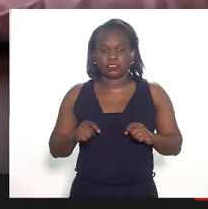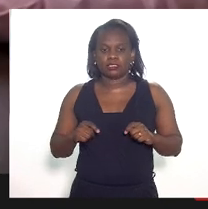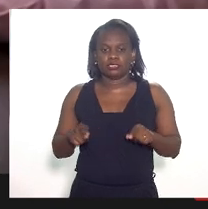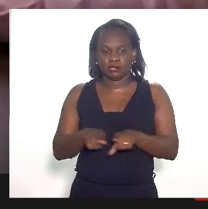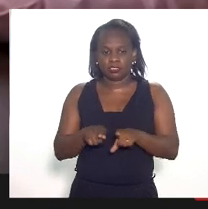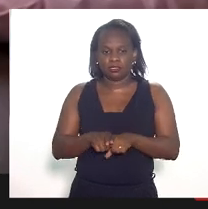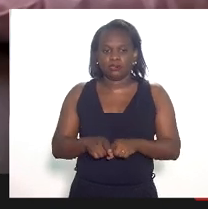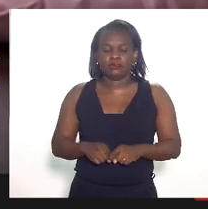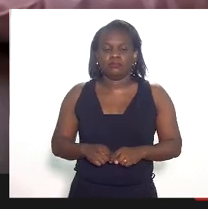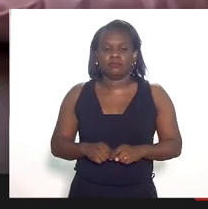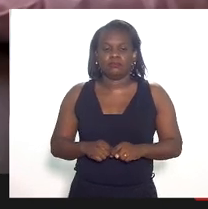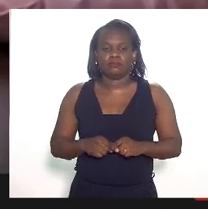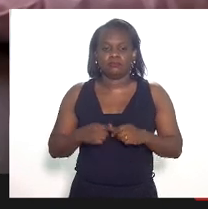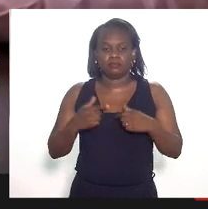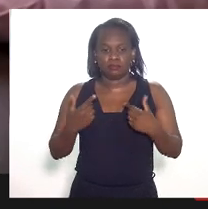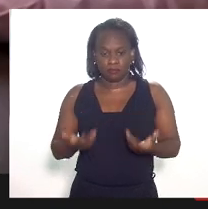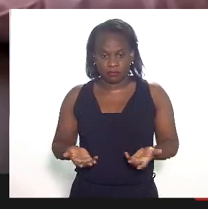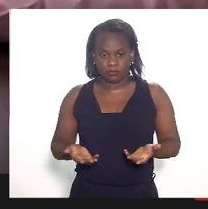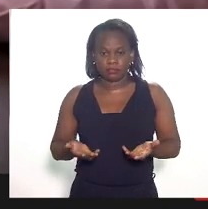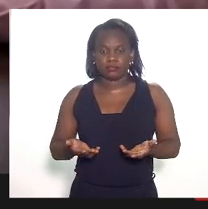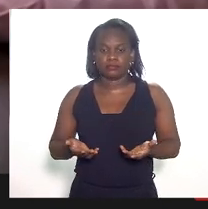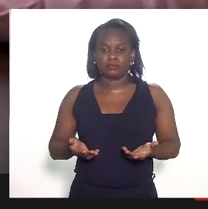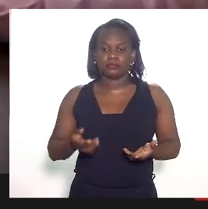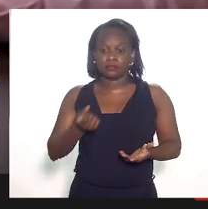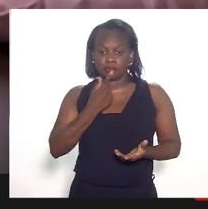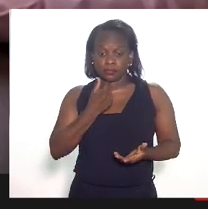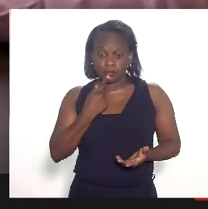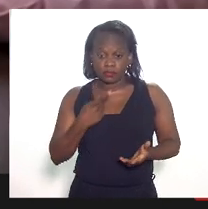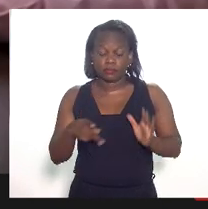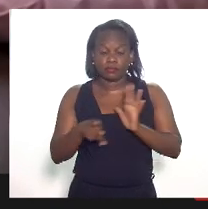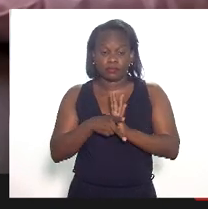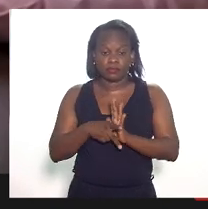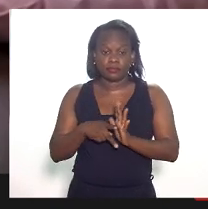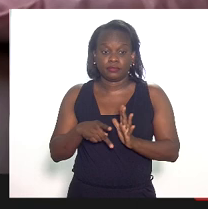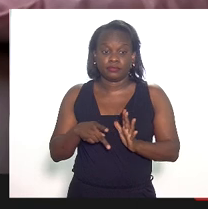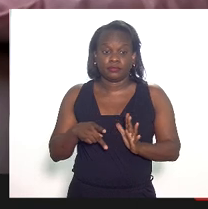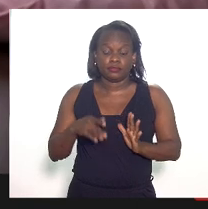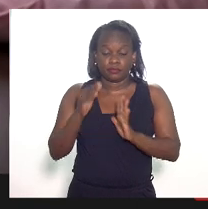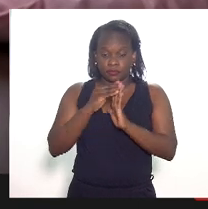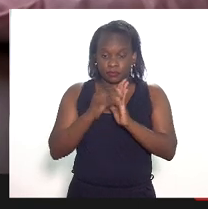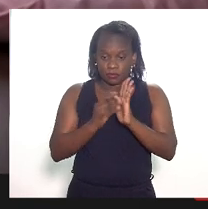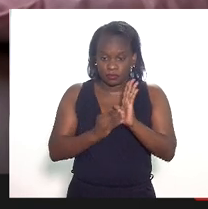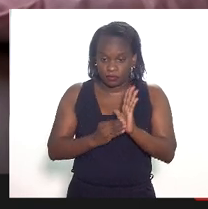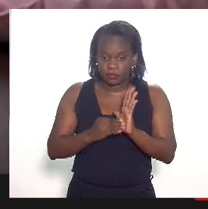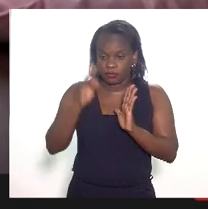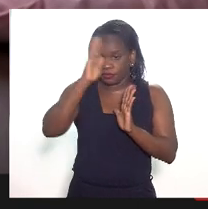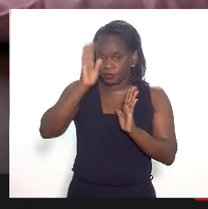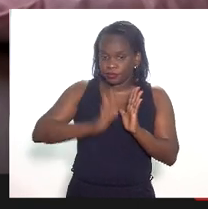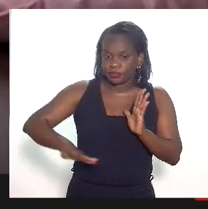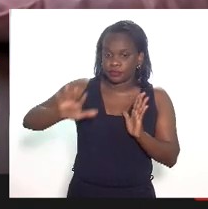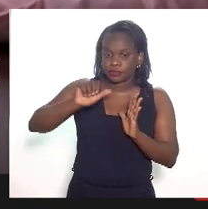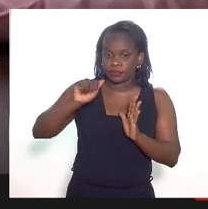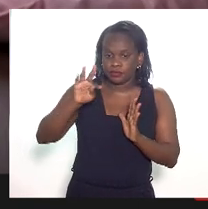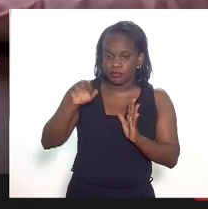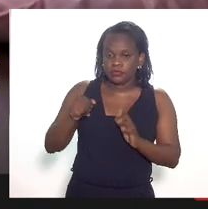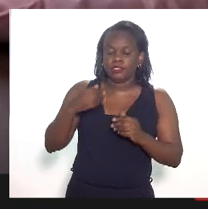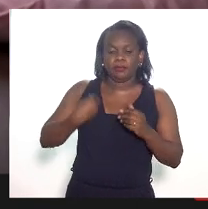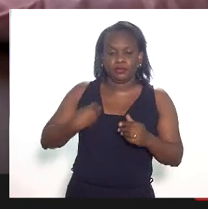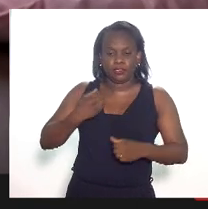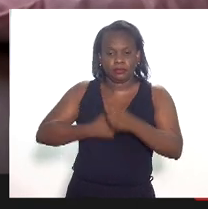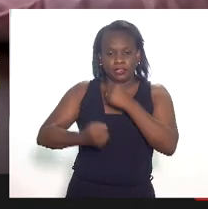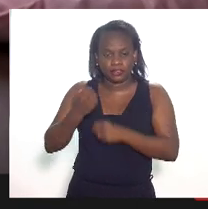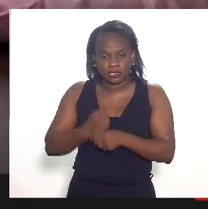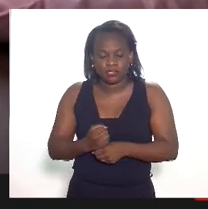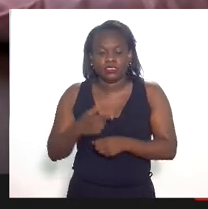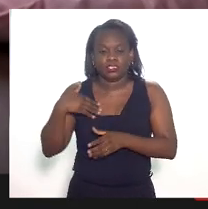agora tem. Não, enquanto aos medicamentos da ata nacional, que a gente participou no ano passado,